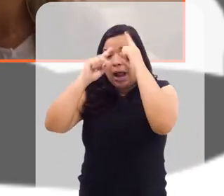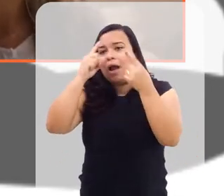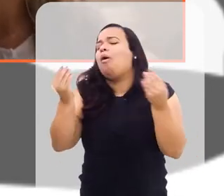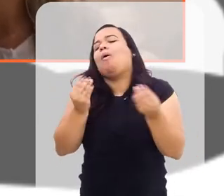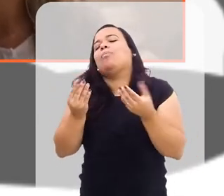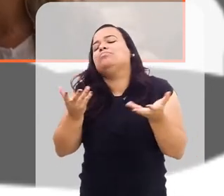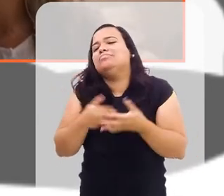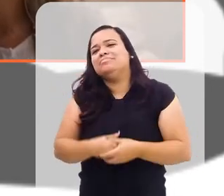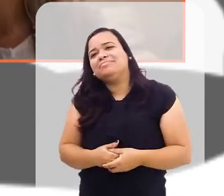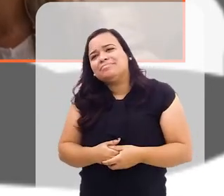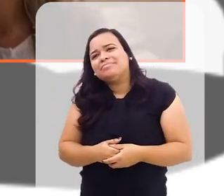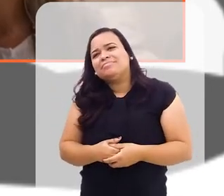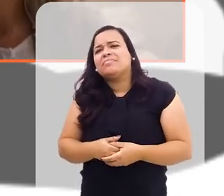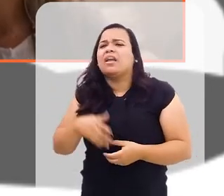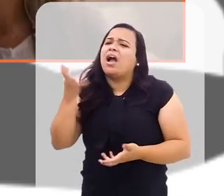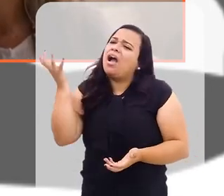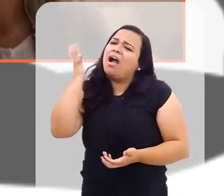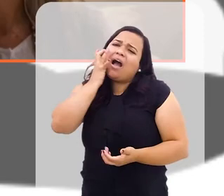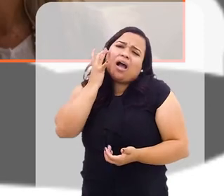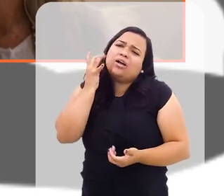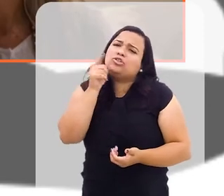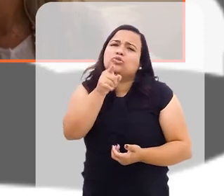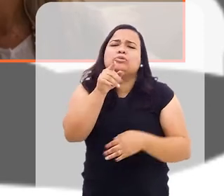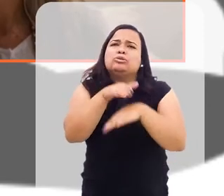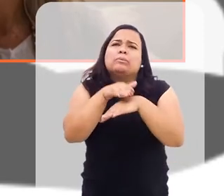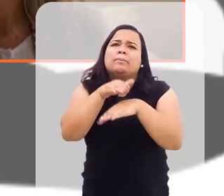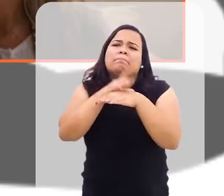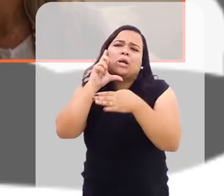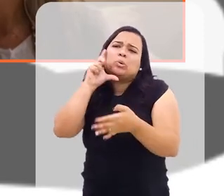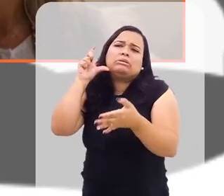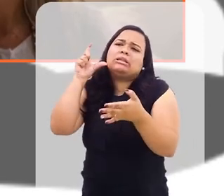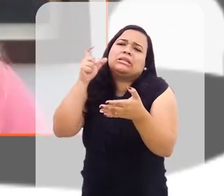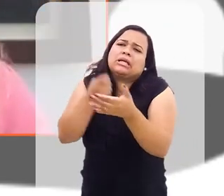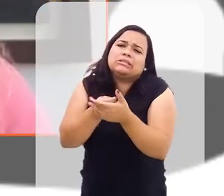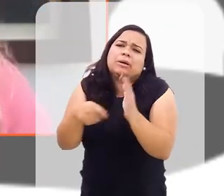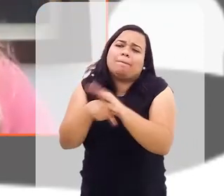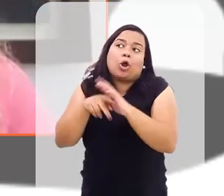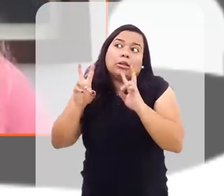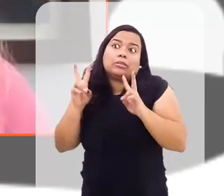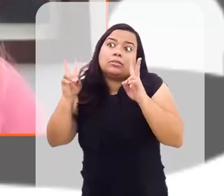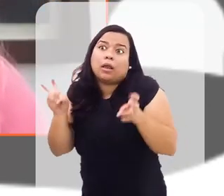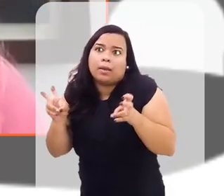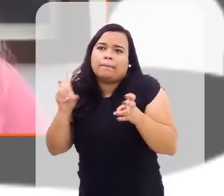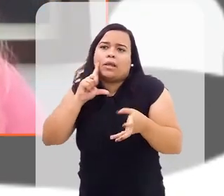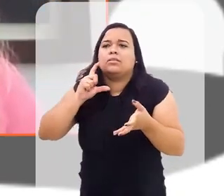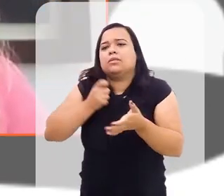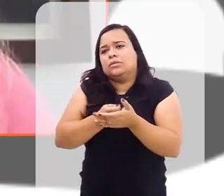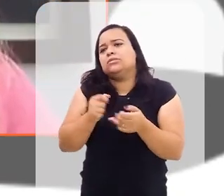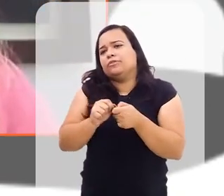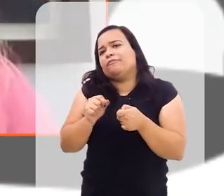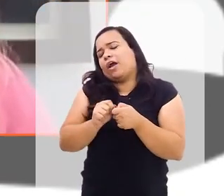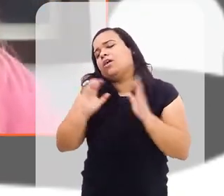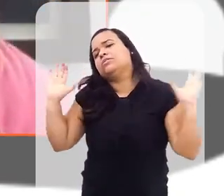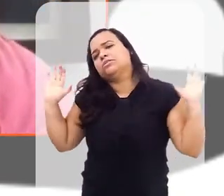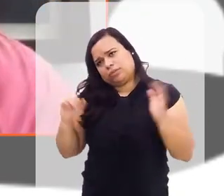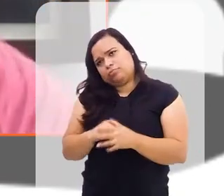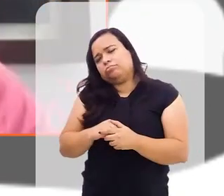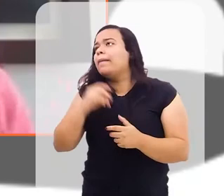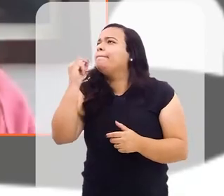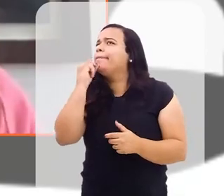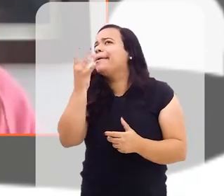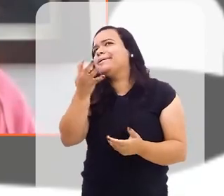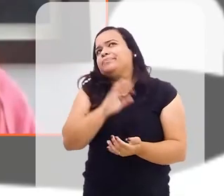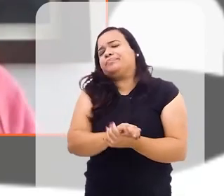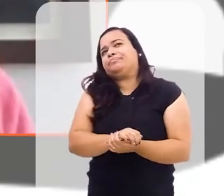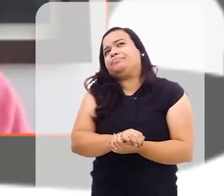criativo? Eu acho que isso é uma decisão voltada para o tema que você está tratando, né? Para